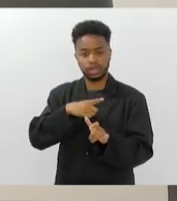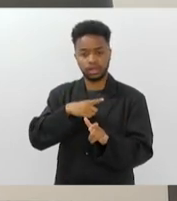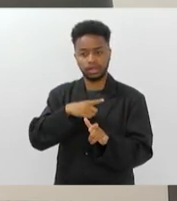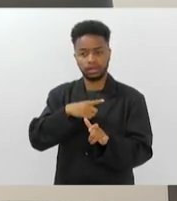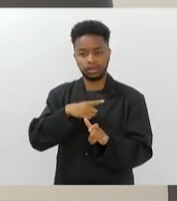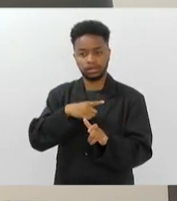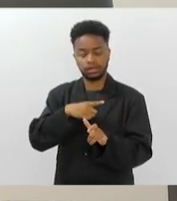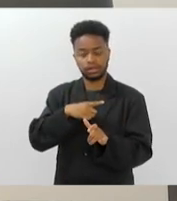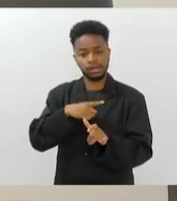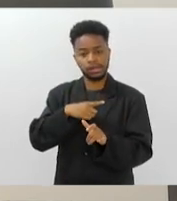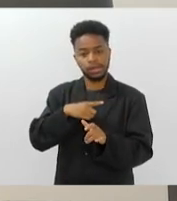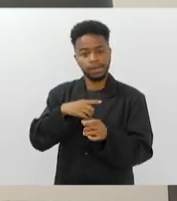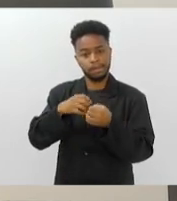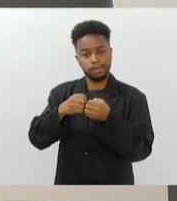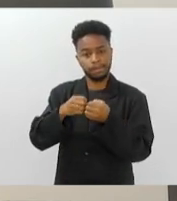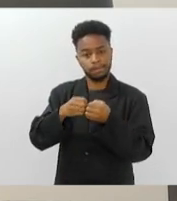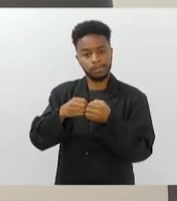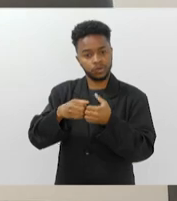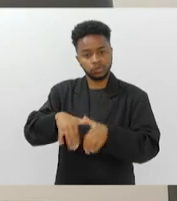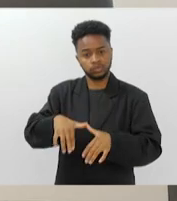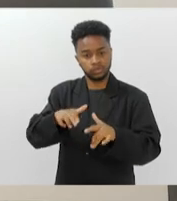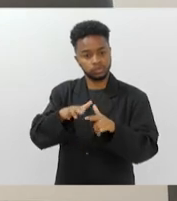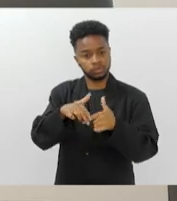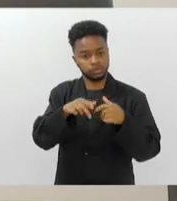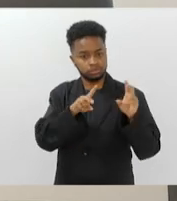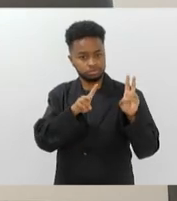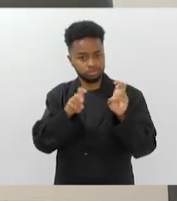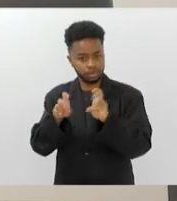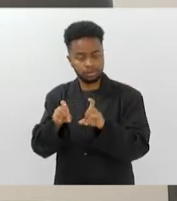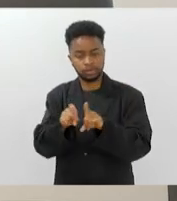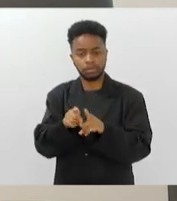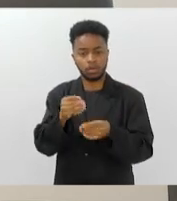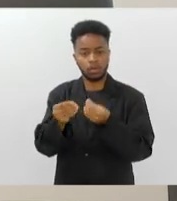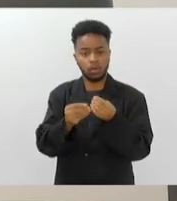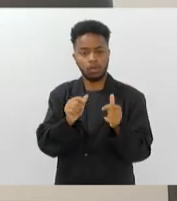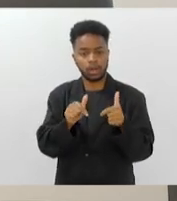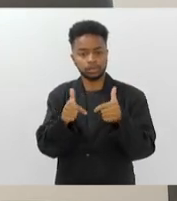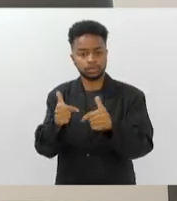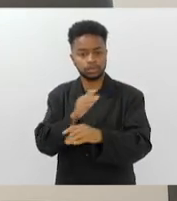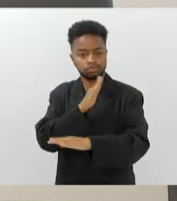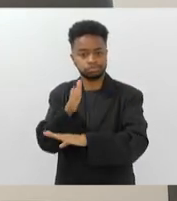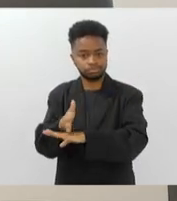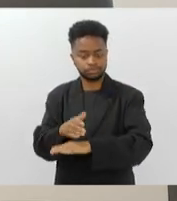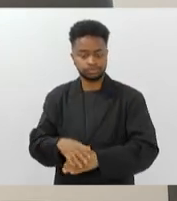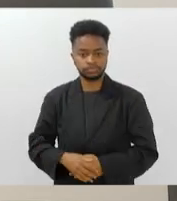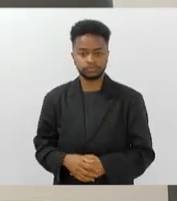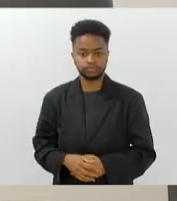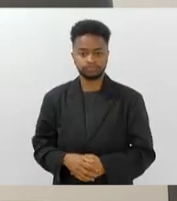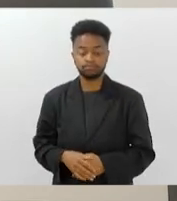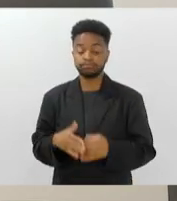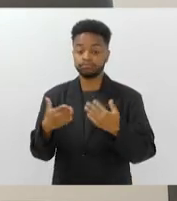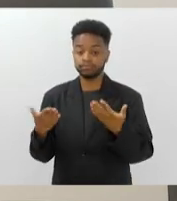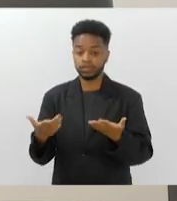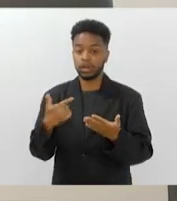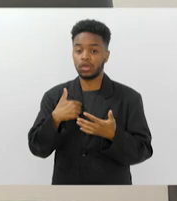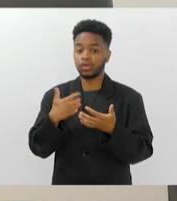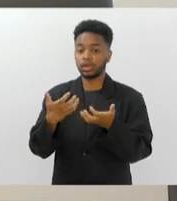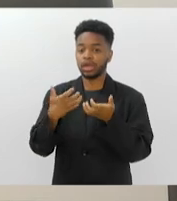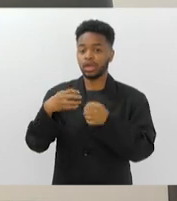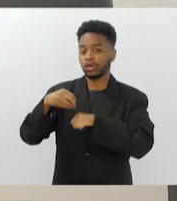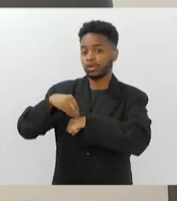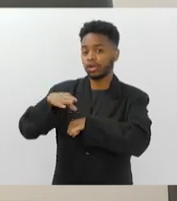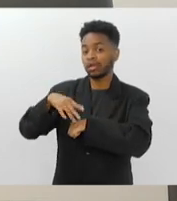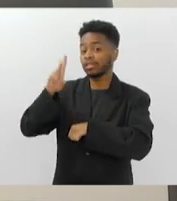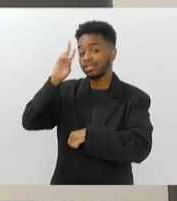diretamente qu com essa questão e com as ações de enfrentamento E aí eu quero só lembrar aqui que o